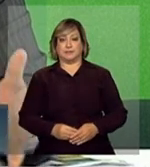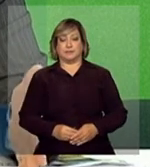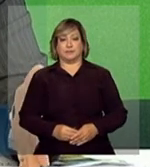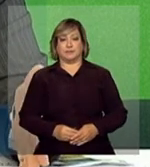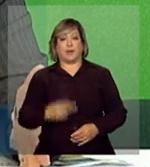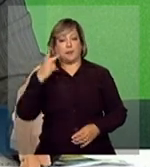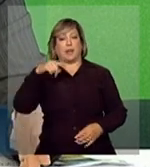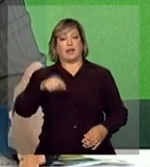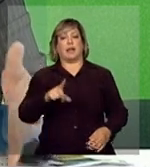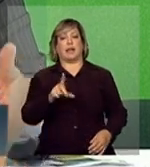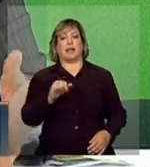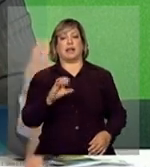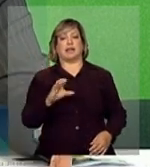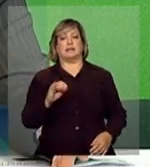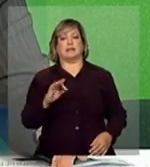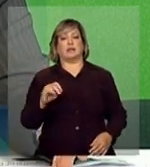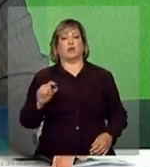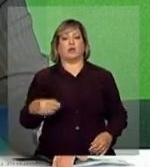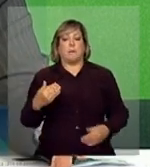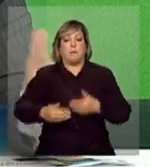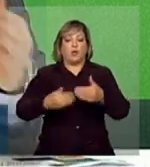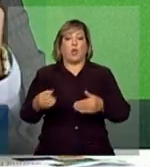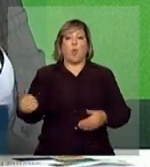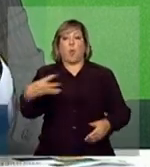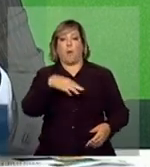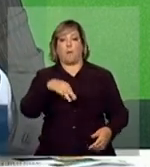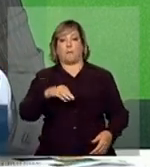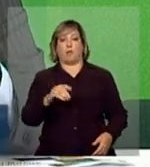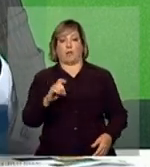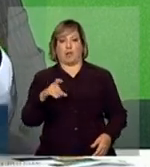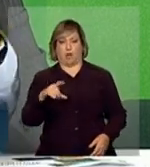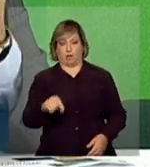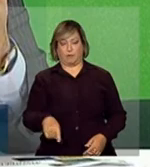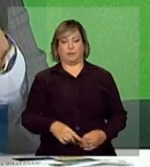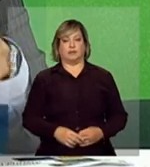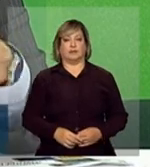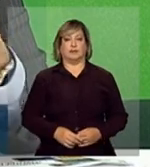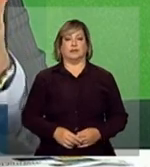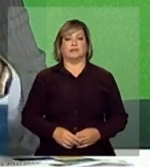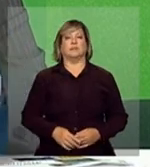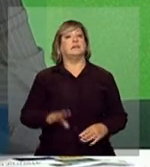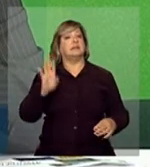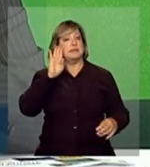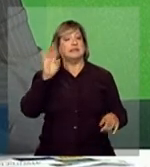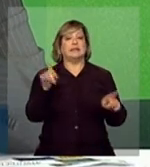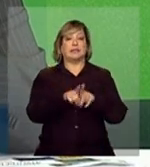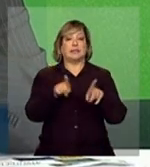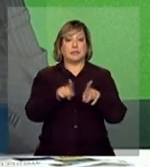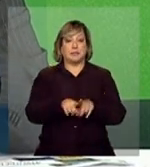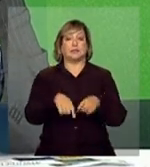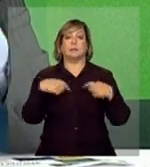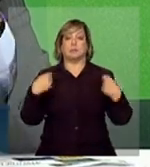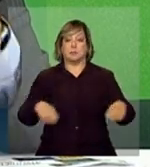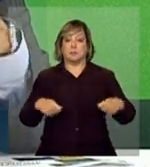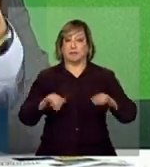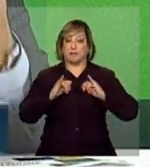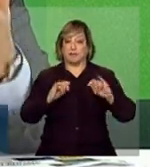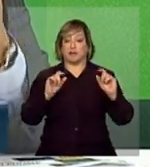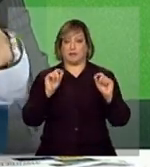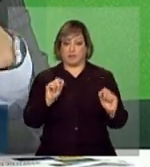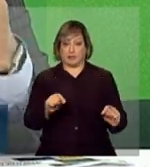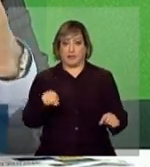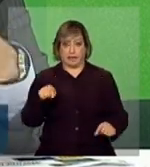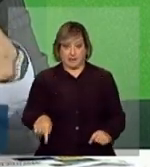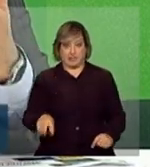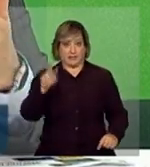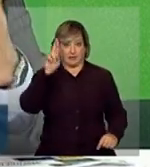para as licitações no processo do novo modelo. Inclusive, vale a pena colocar que o papel da